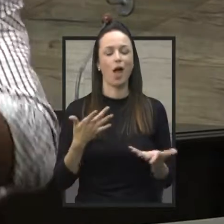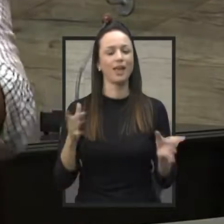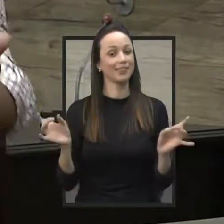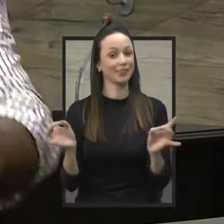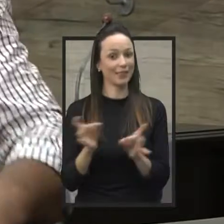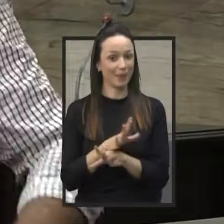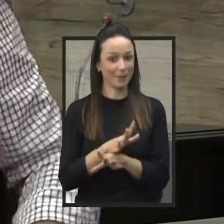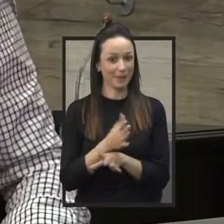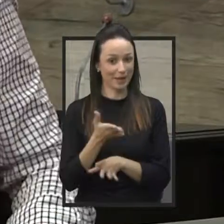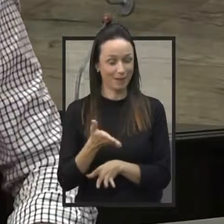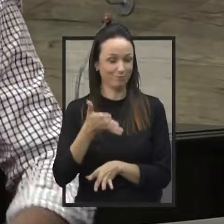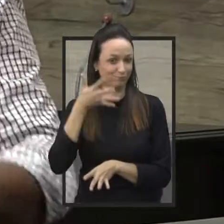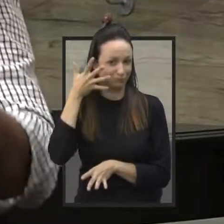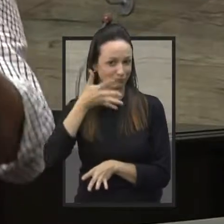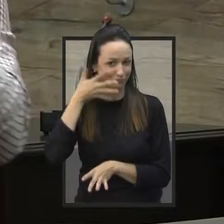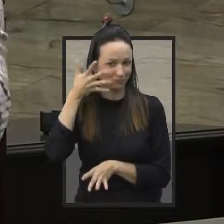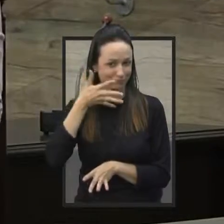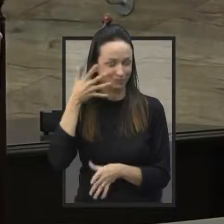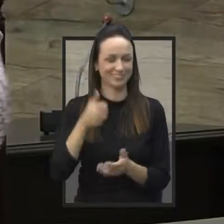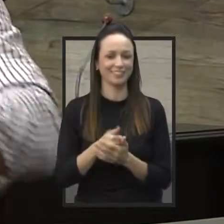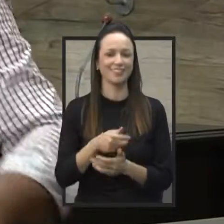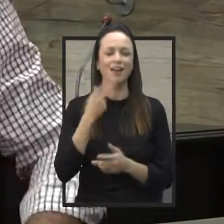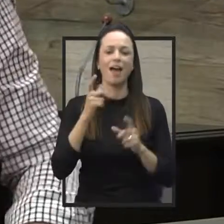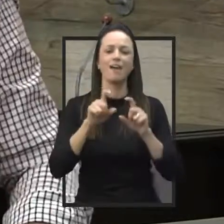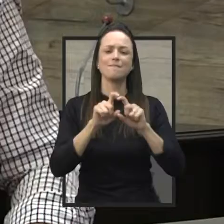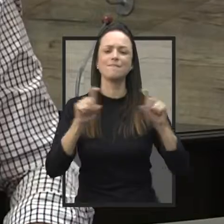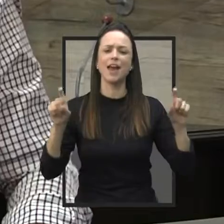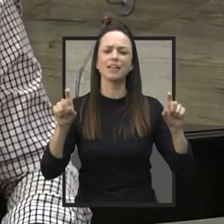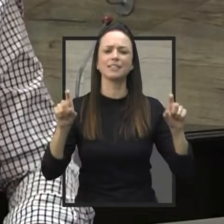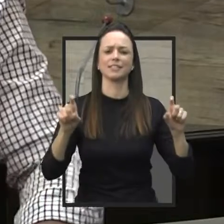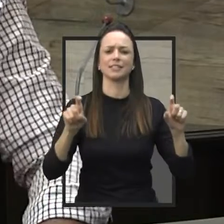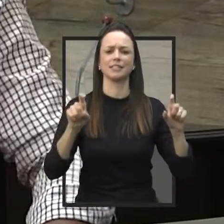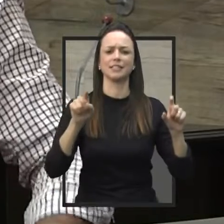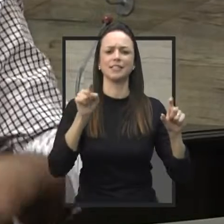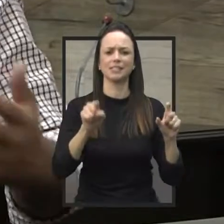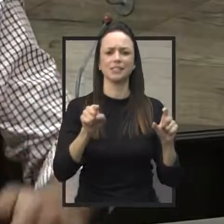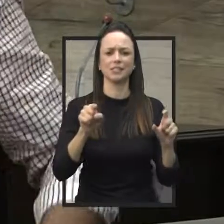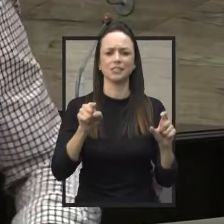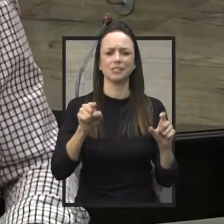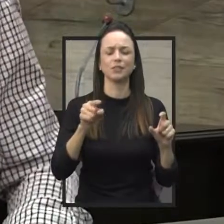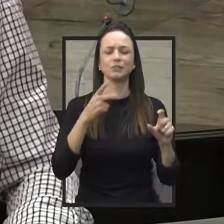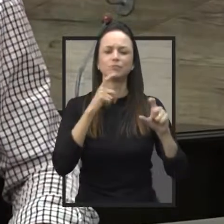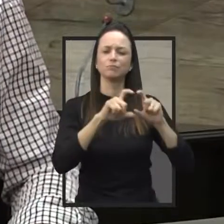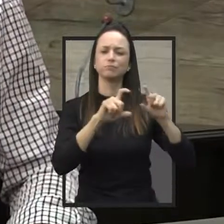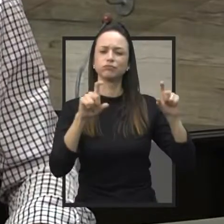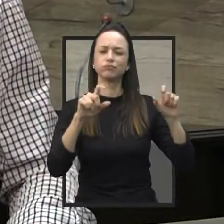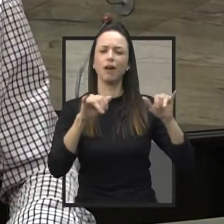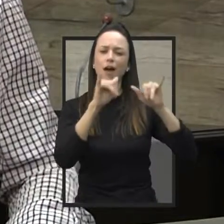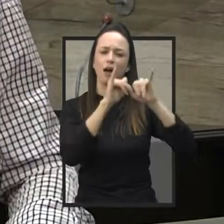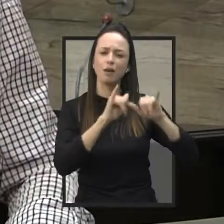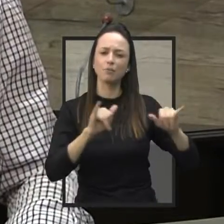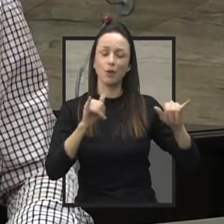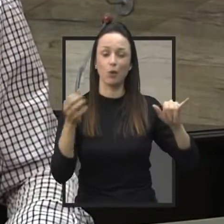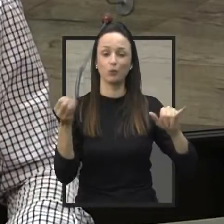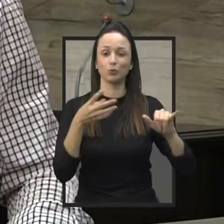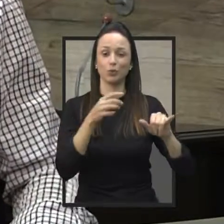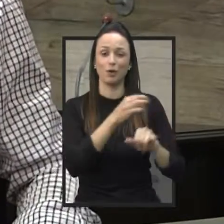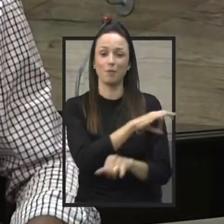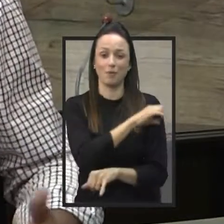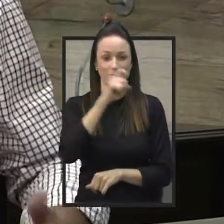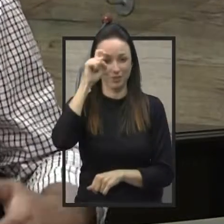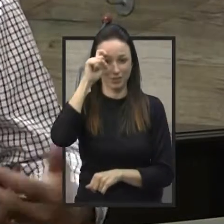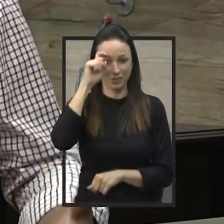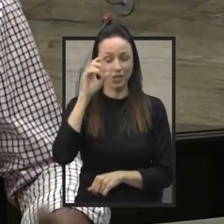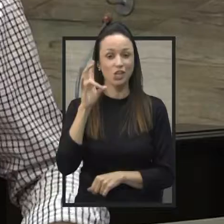isso deixando aquela frase que foi até um slogan da campanha do atual prefeito, do Ivan Cassaro,